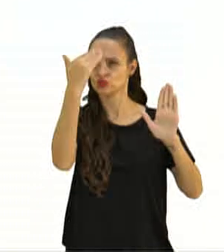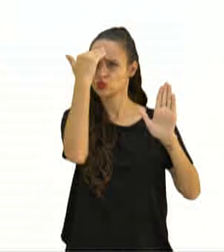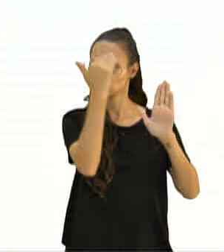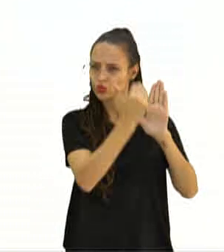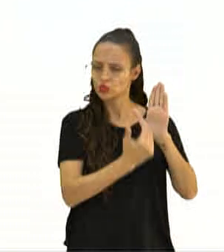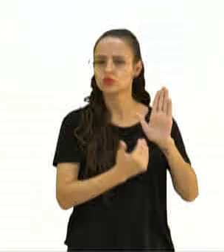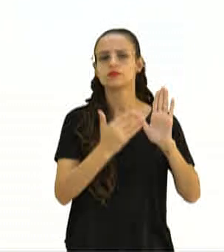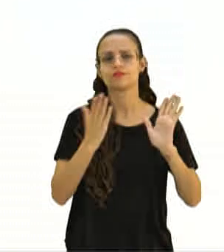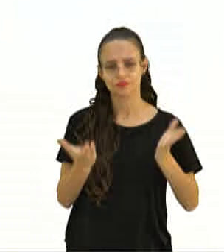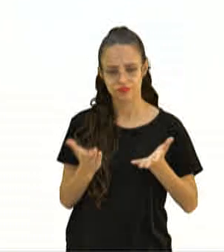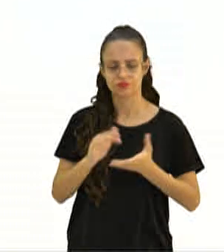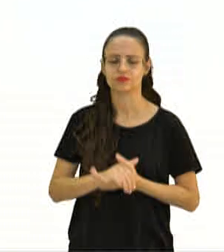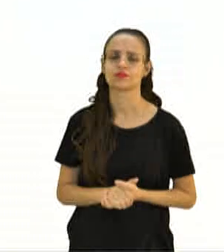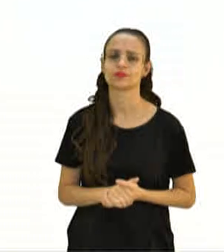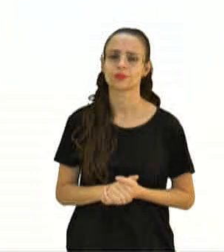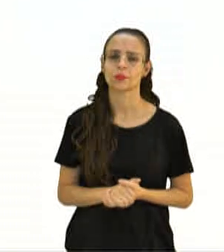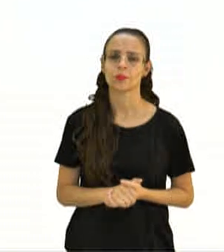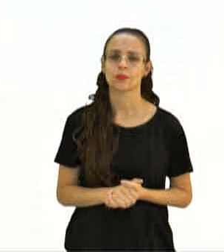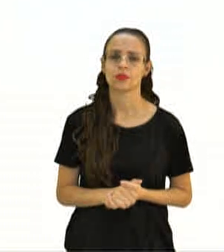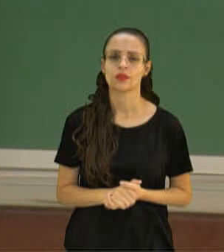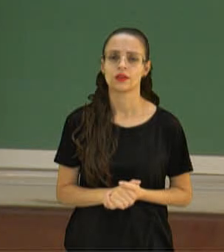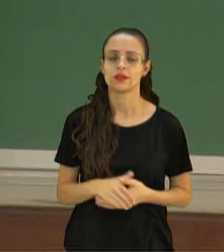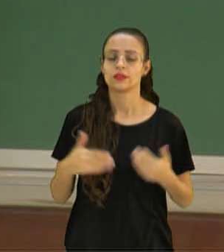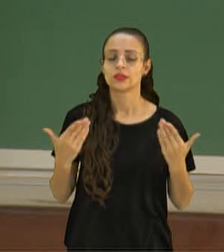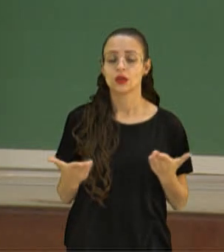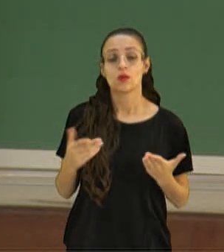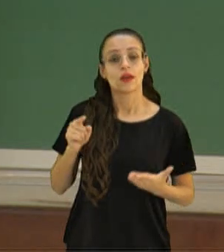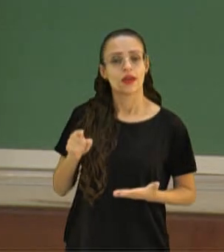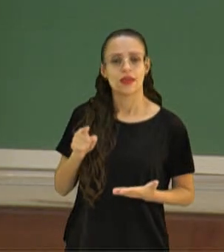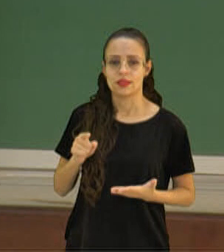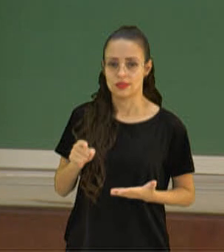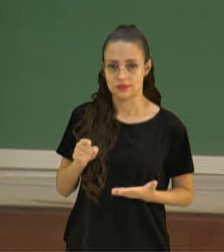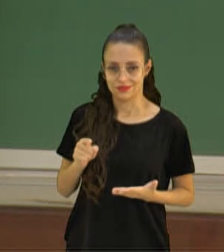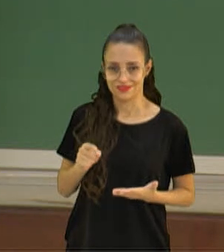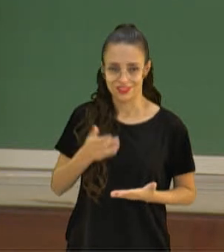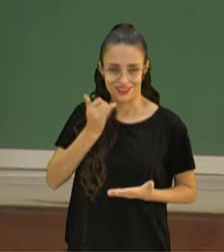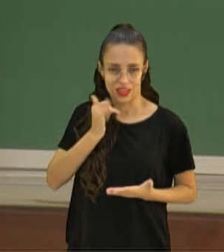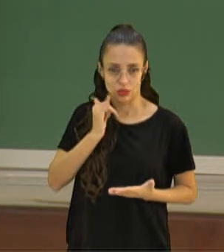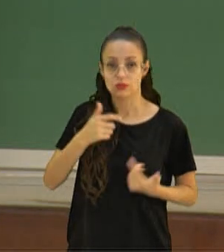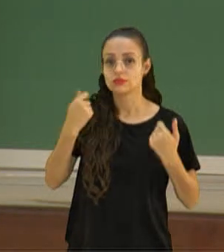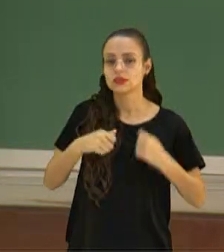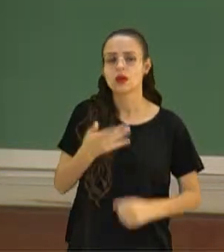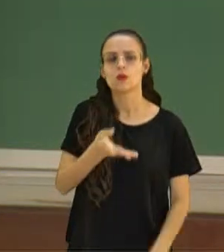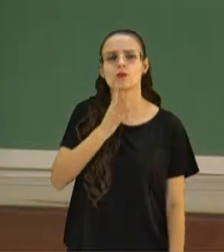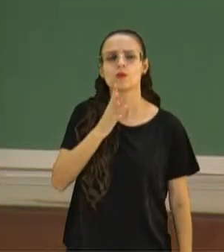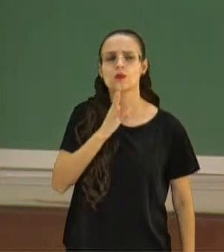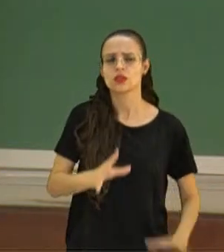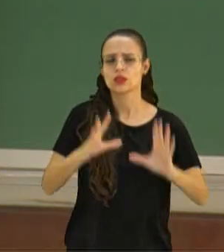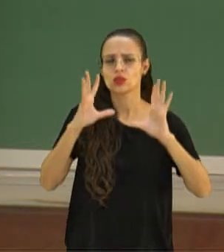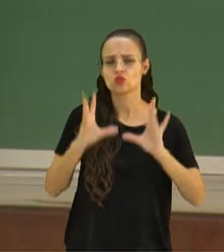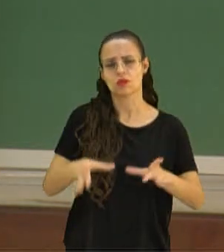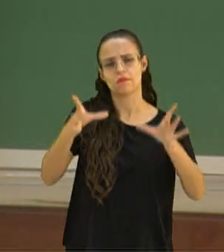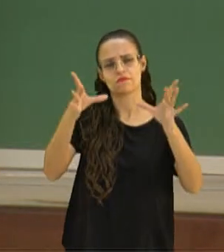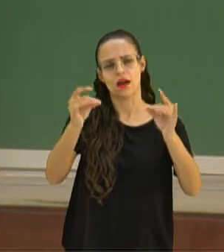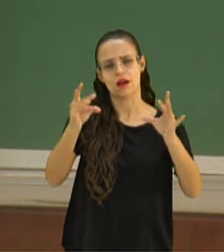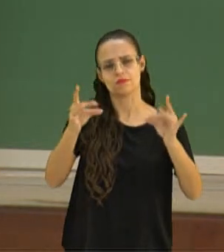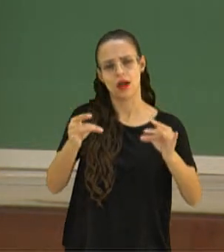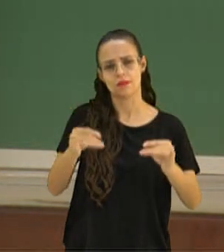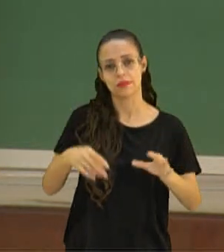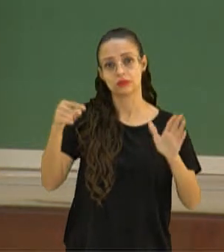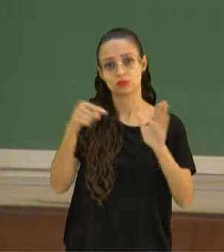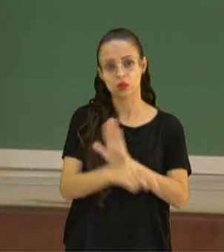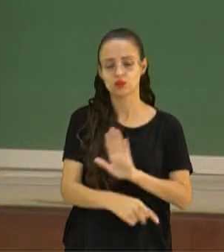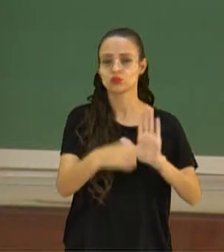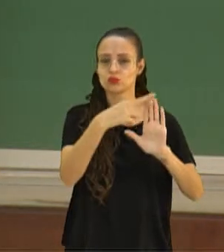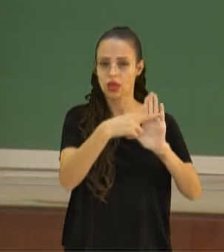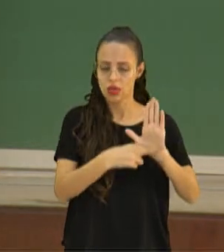eventuais problemas e dúvidas que venham a surgir, né? Então ele deve conhecer a fundo as regras do jogo, né, daquele sistema criado, né,